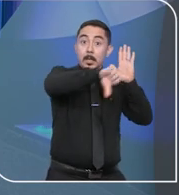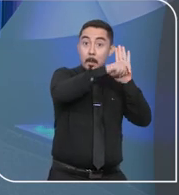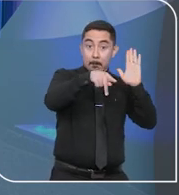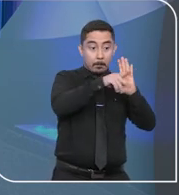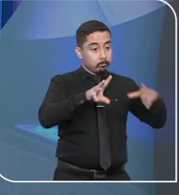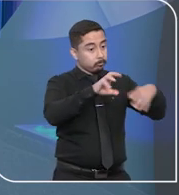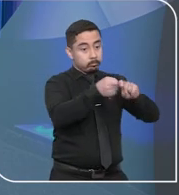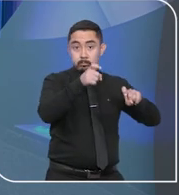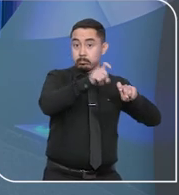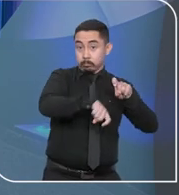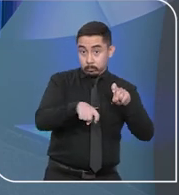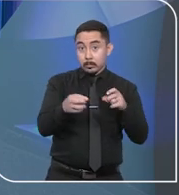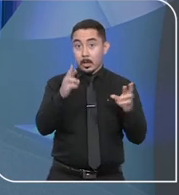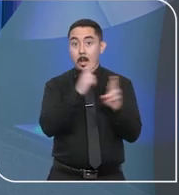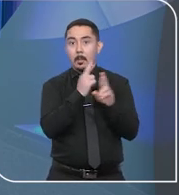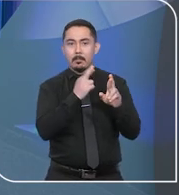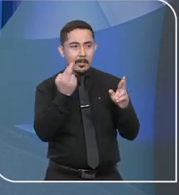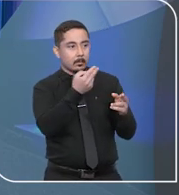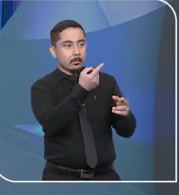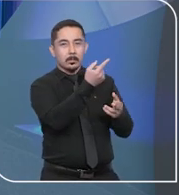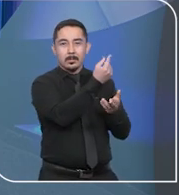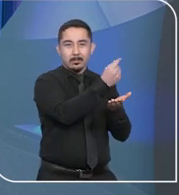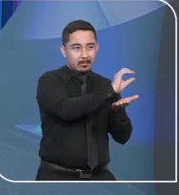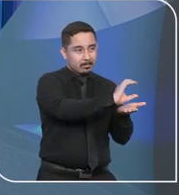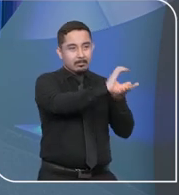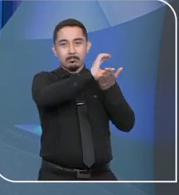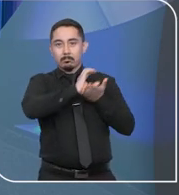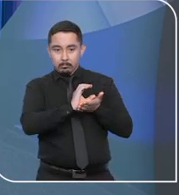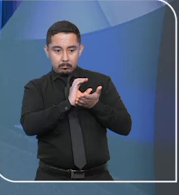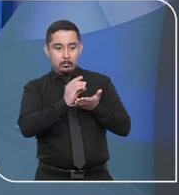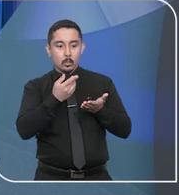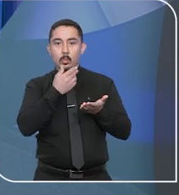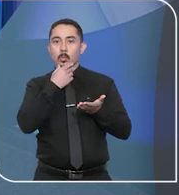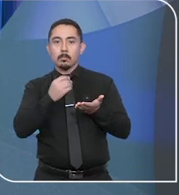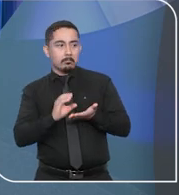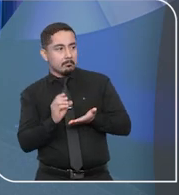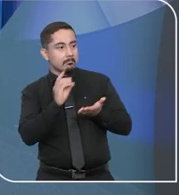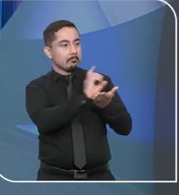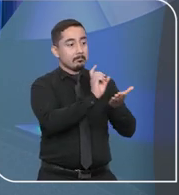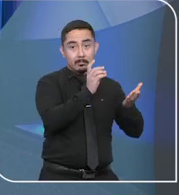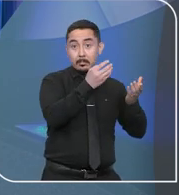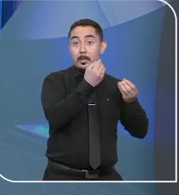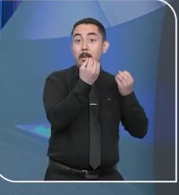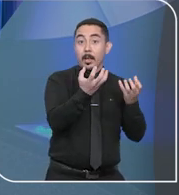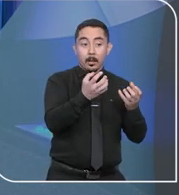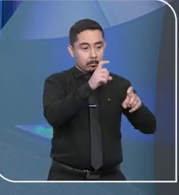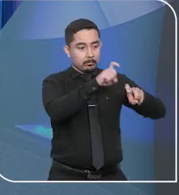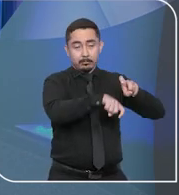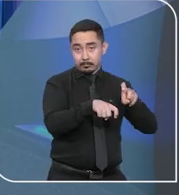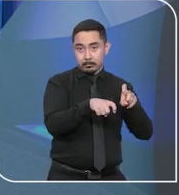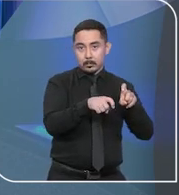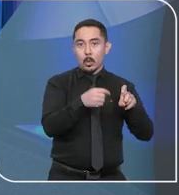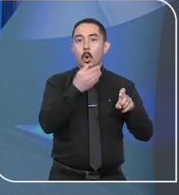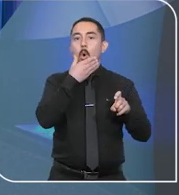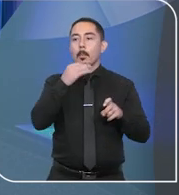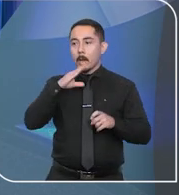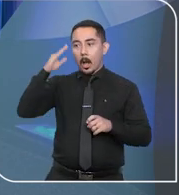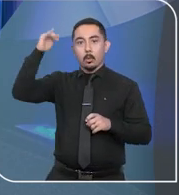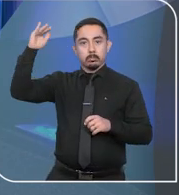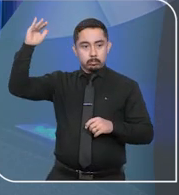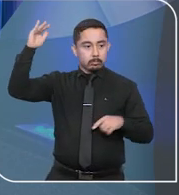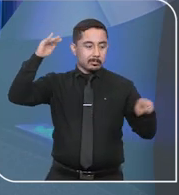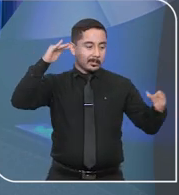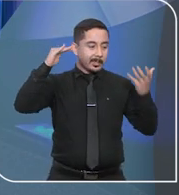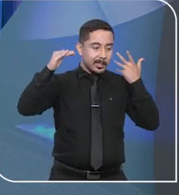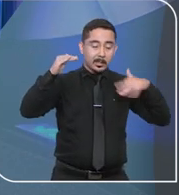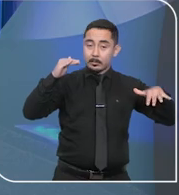o relacionamento em troca de vantagens econômicas entre pessoas adultas e menores de idade. Esse tipo de arranjo é